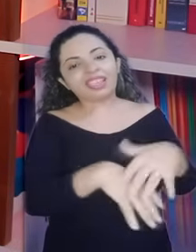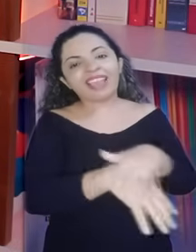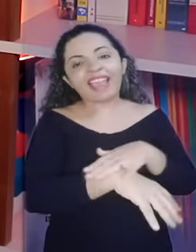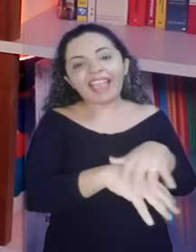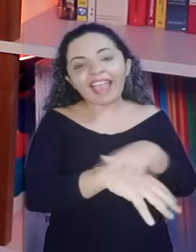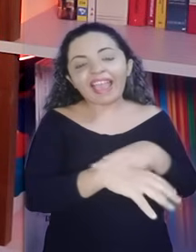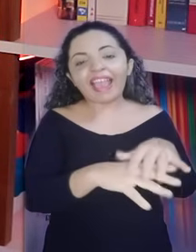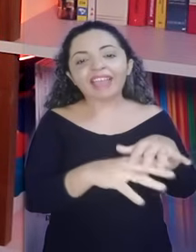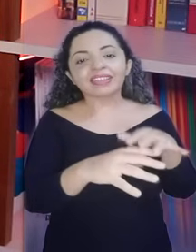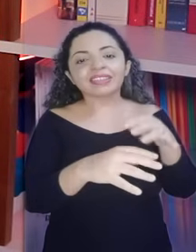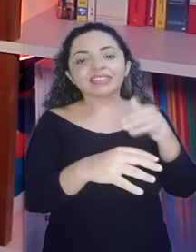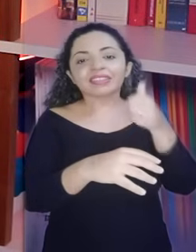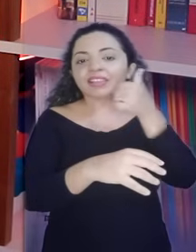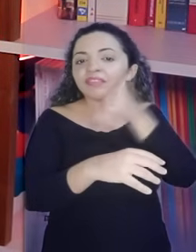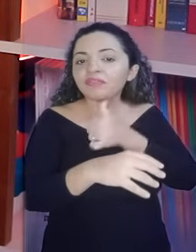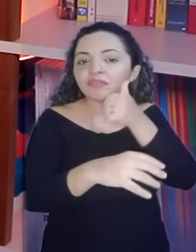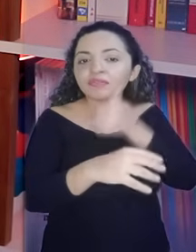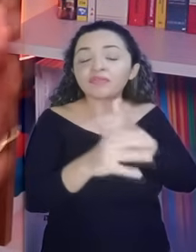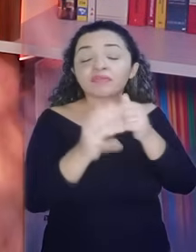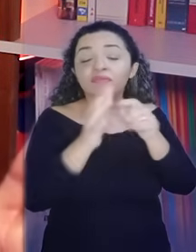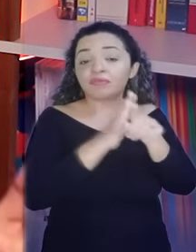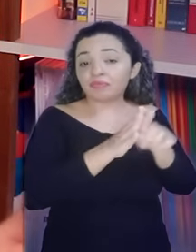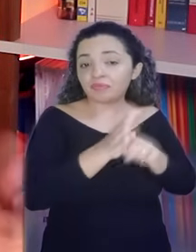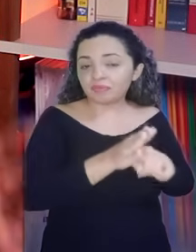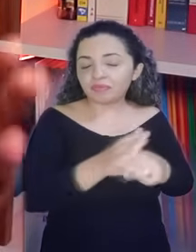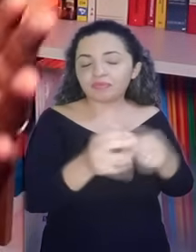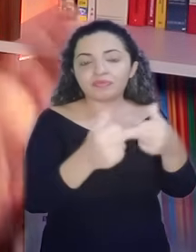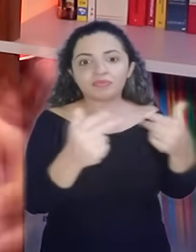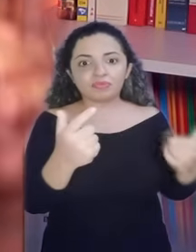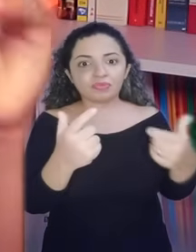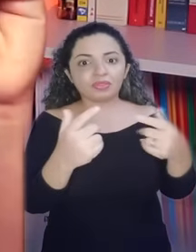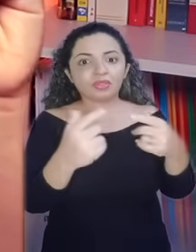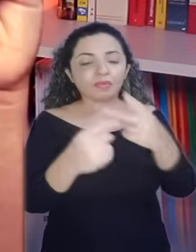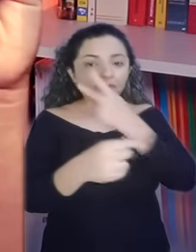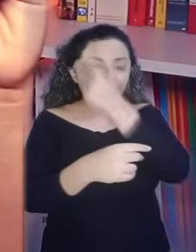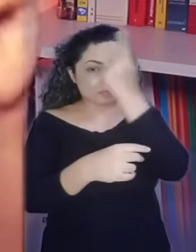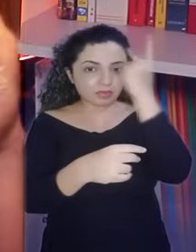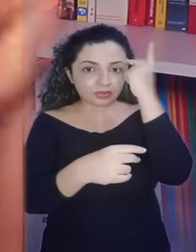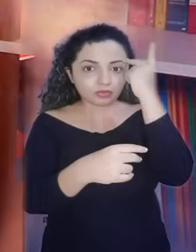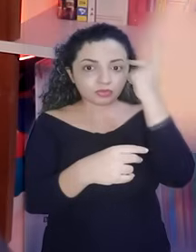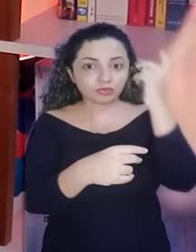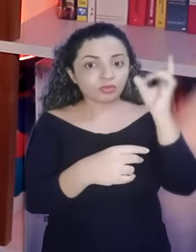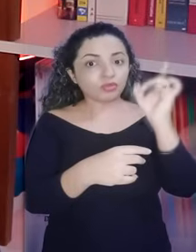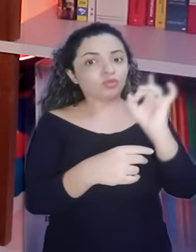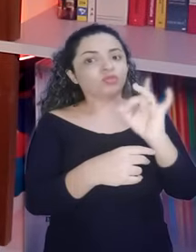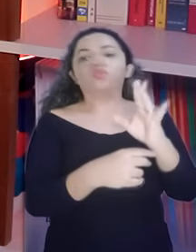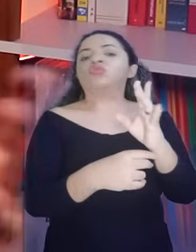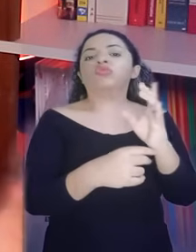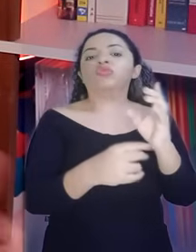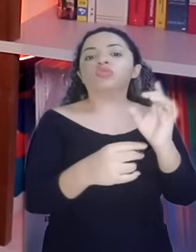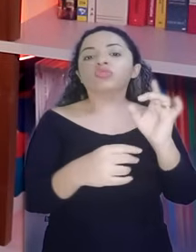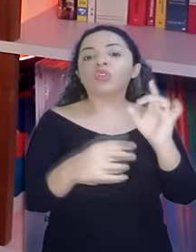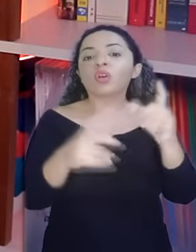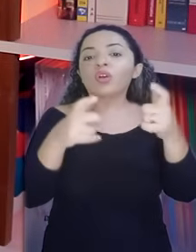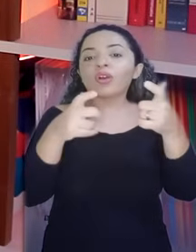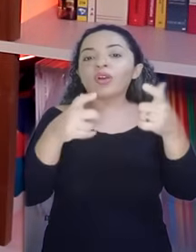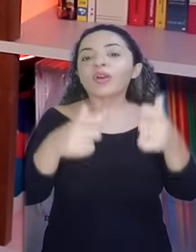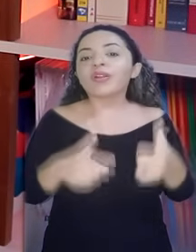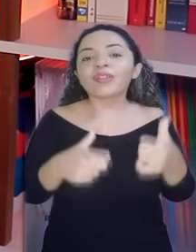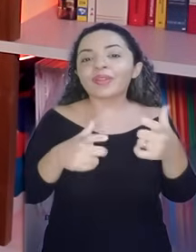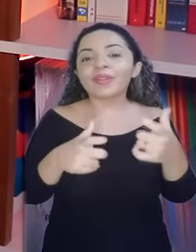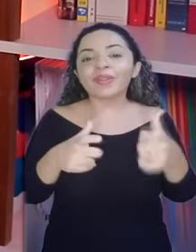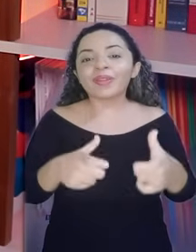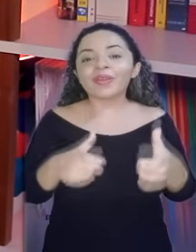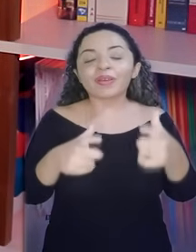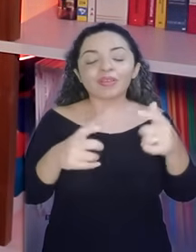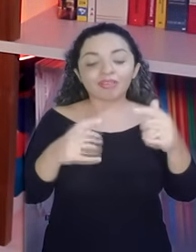compreender essas questões urbanas e colocou os antropólogos não mais em ambientes ditos selvagens, né, mas em